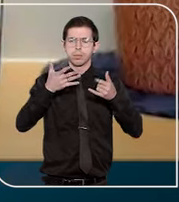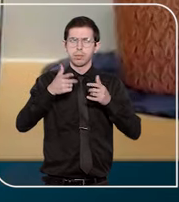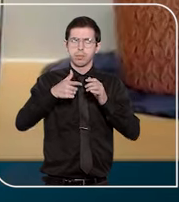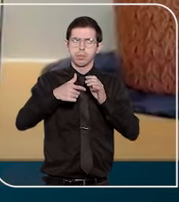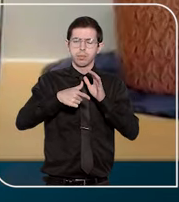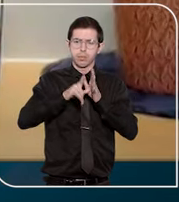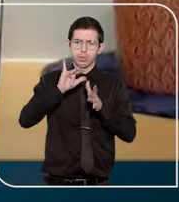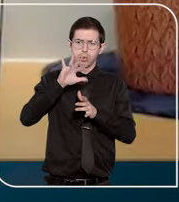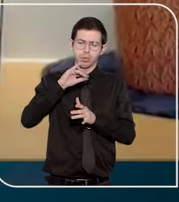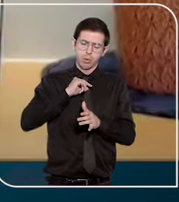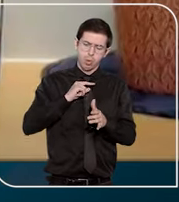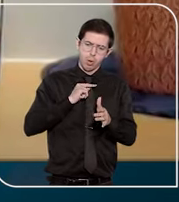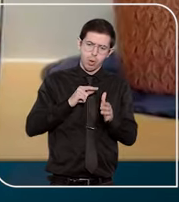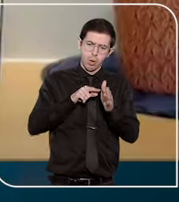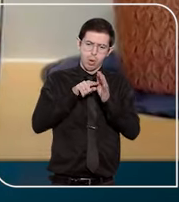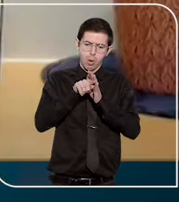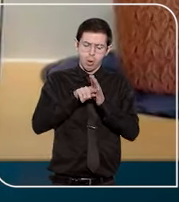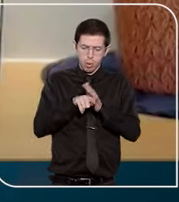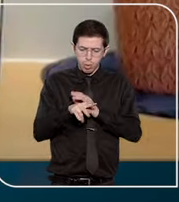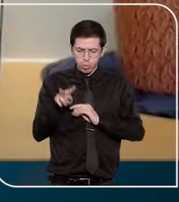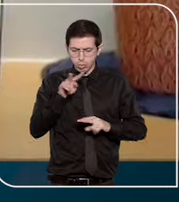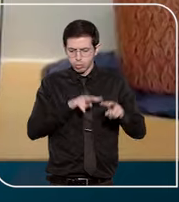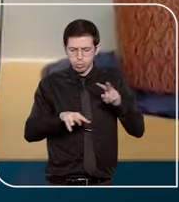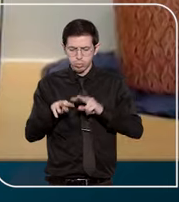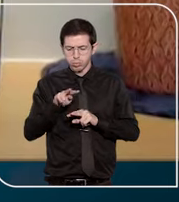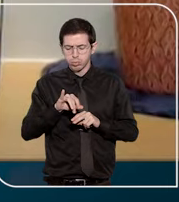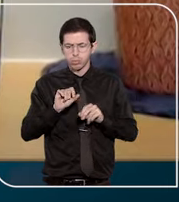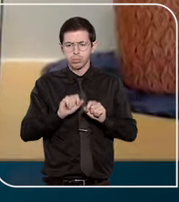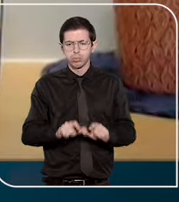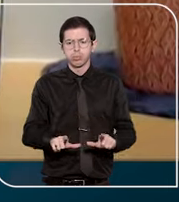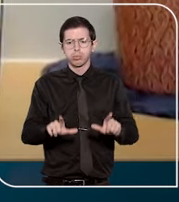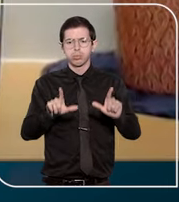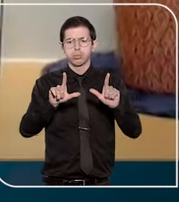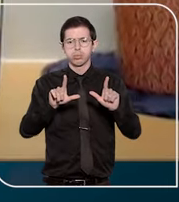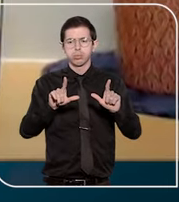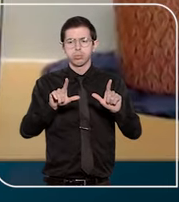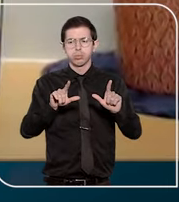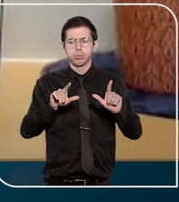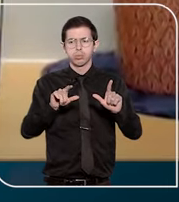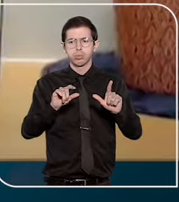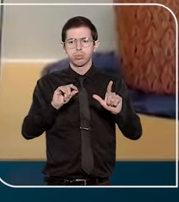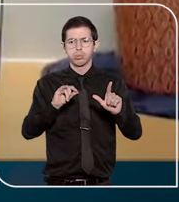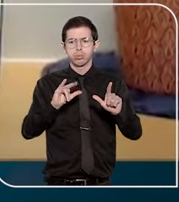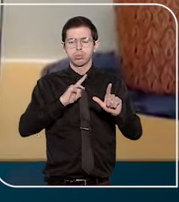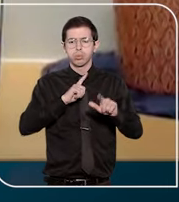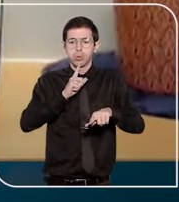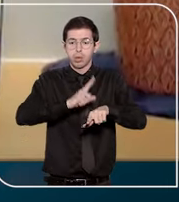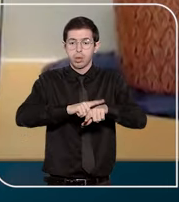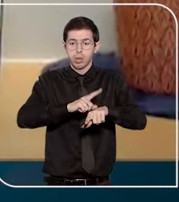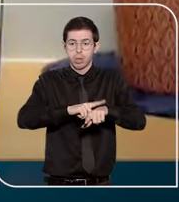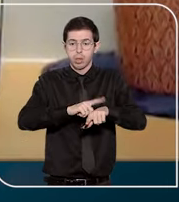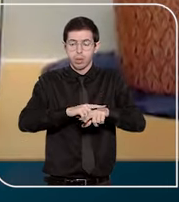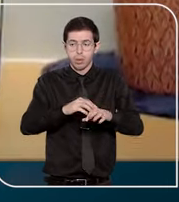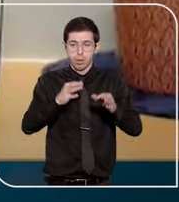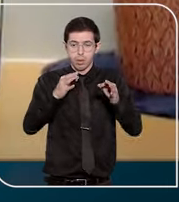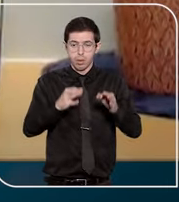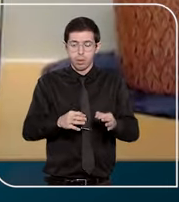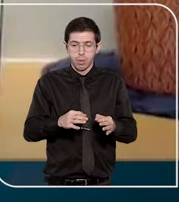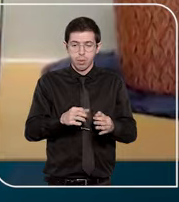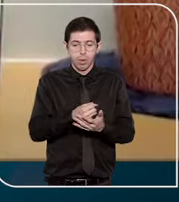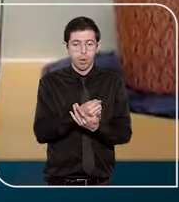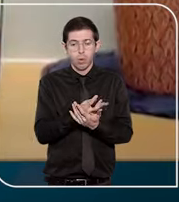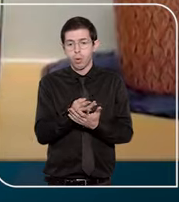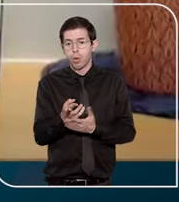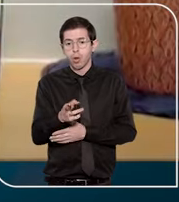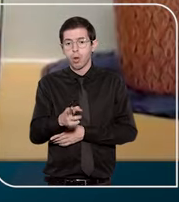consultei o Estatístico, tem um painel de BI que a gente tem em tempo real aquilo que foi o